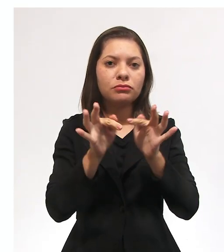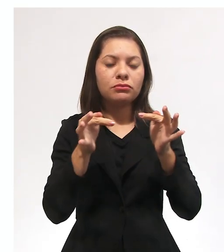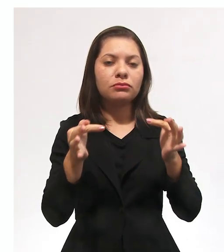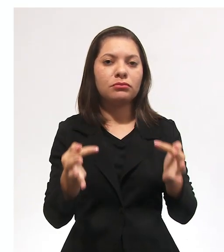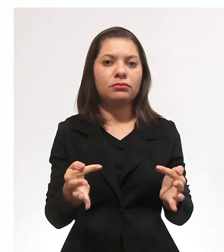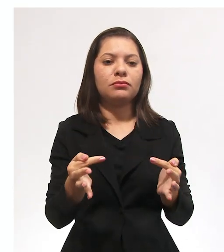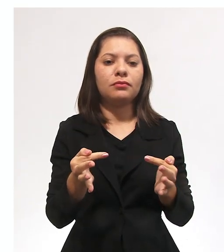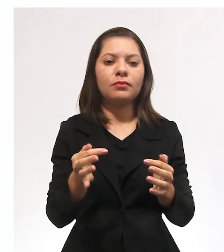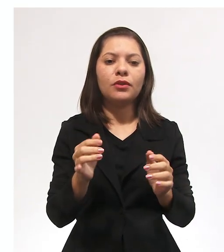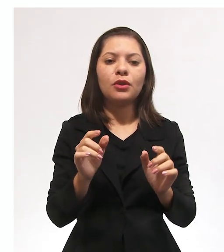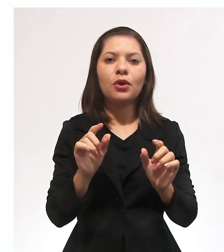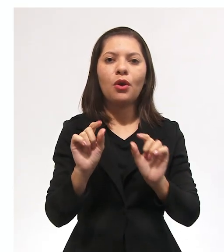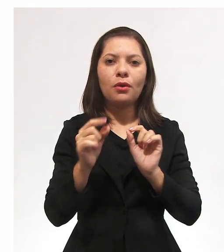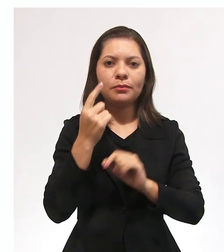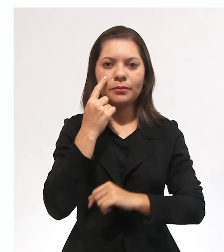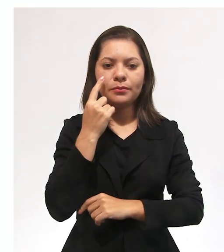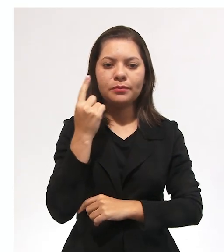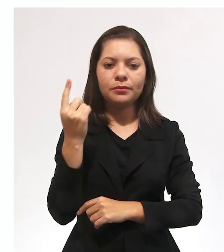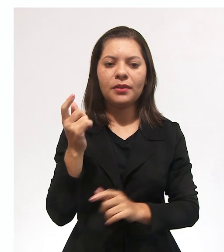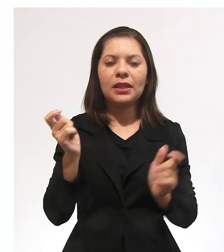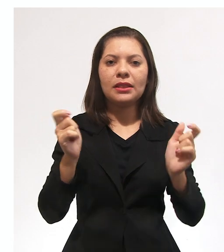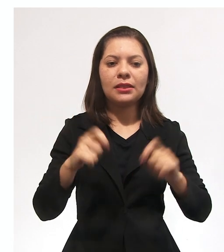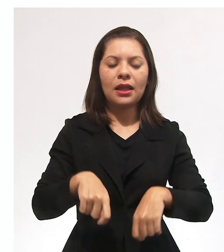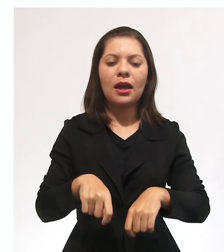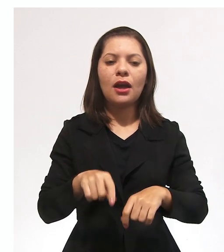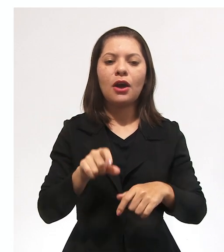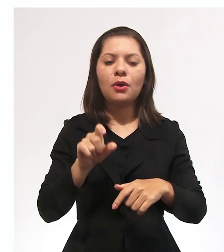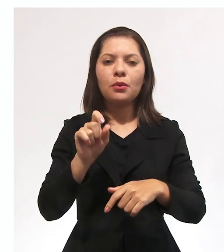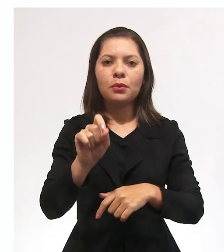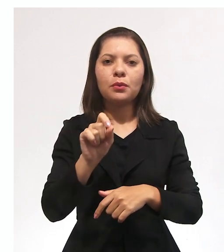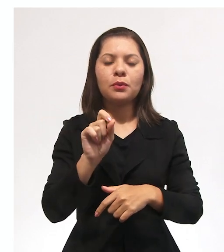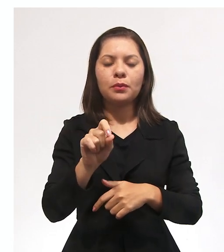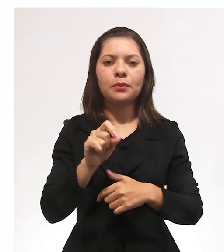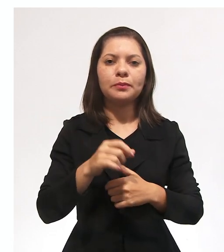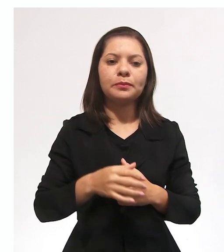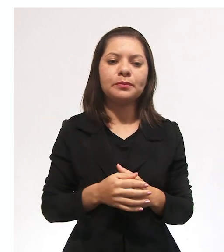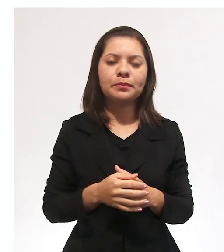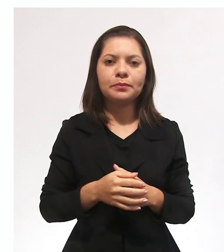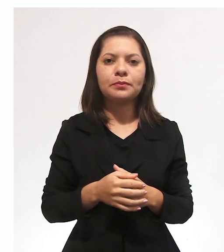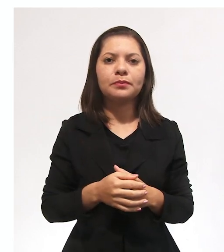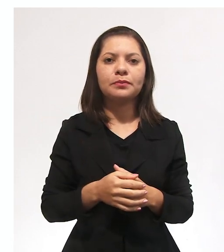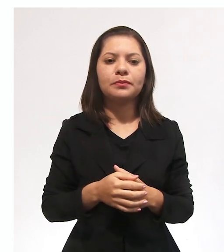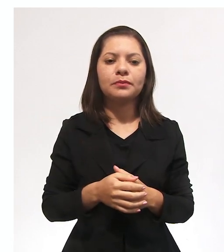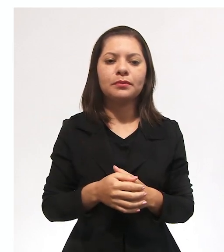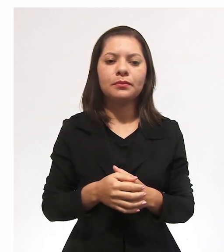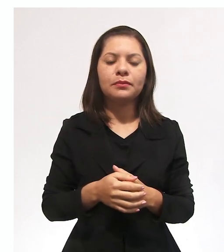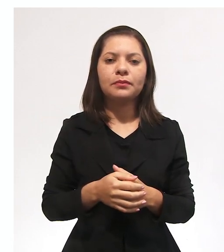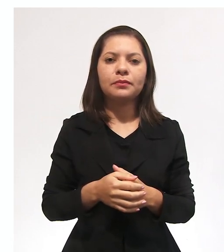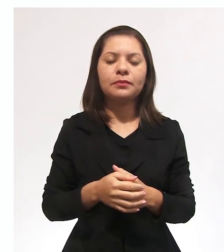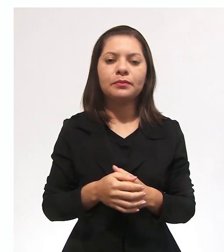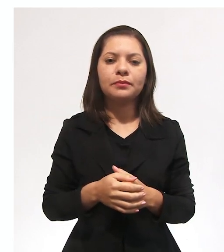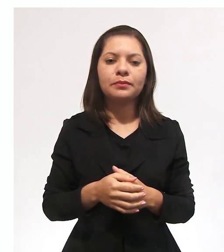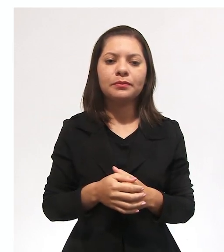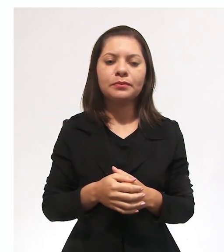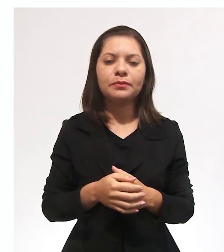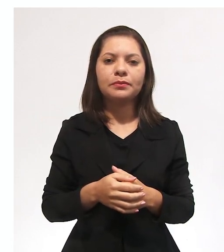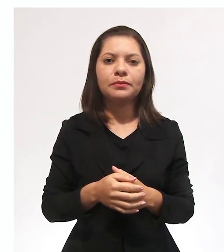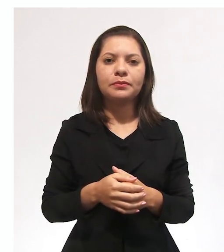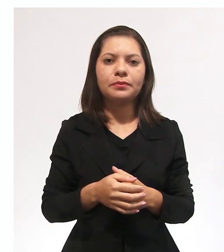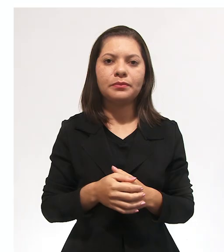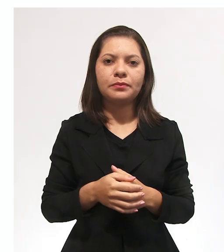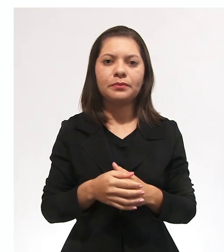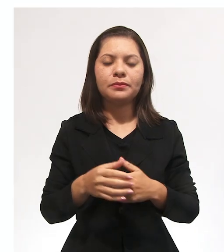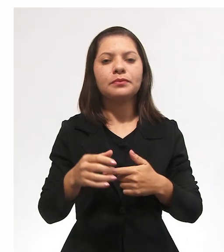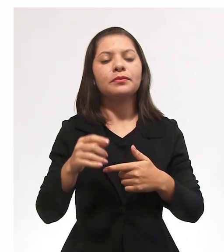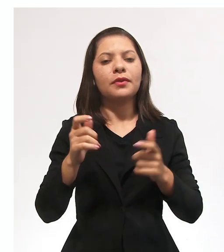Como eu estou lidando com a multiplicação, eu posso simplificar os valores do lado de baixo